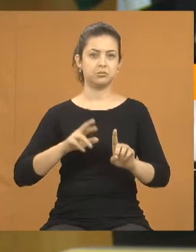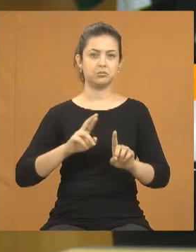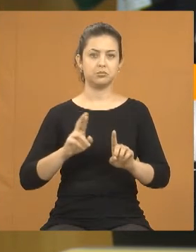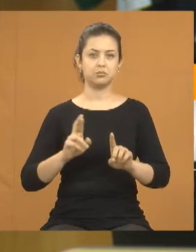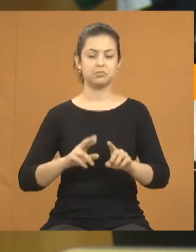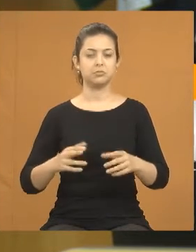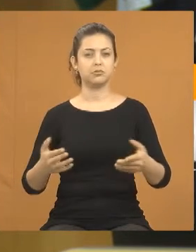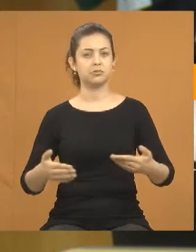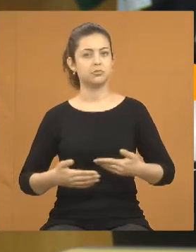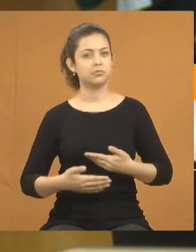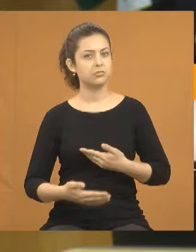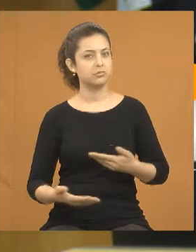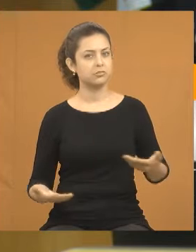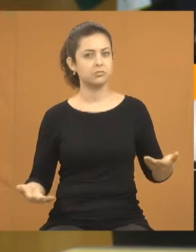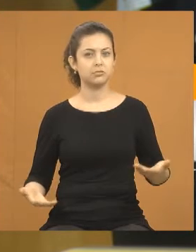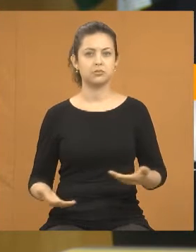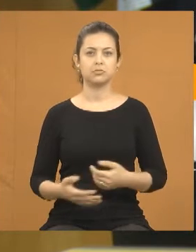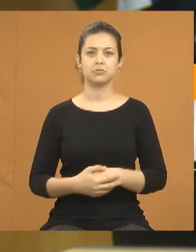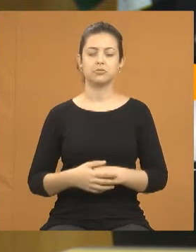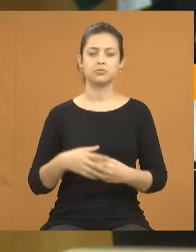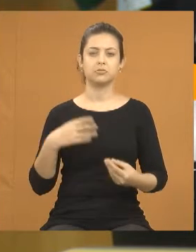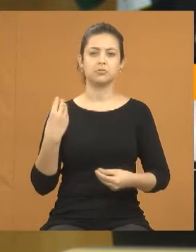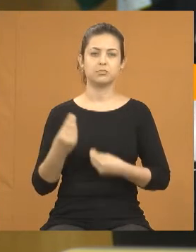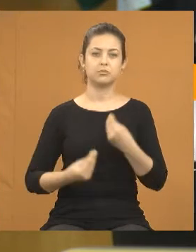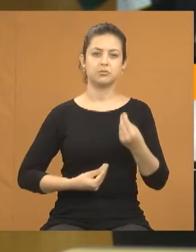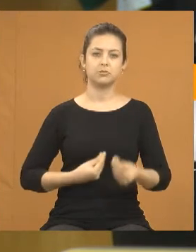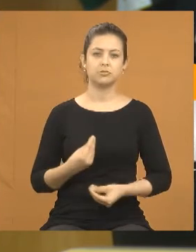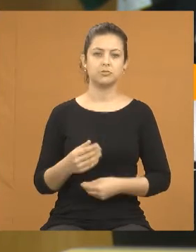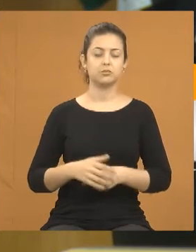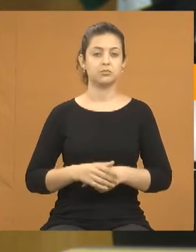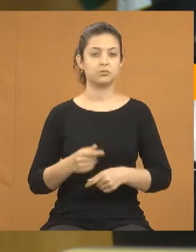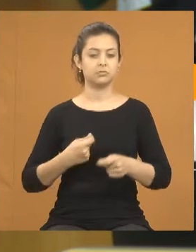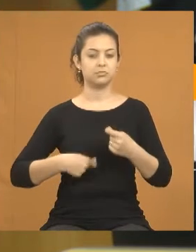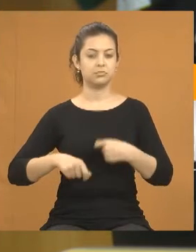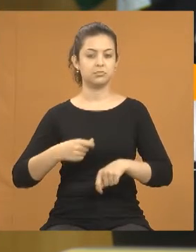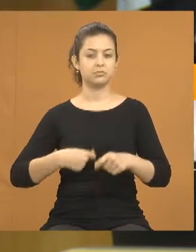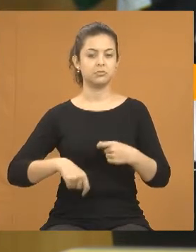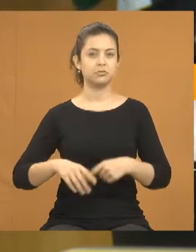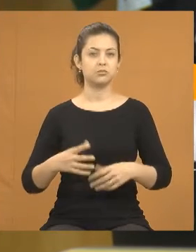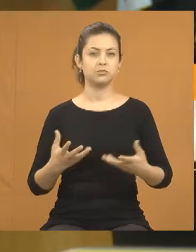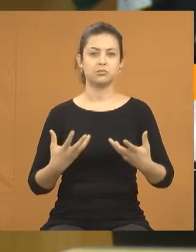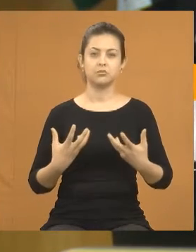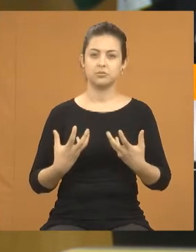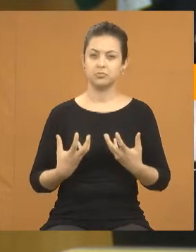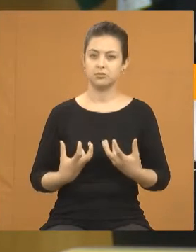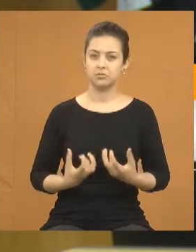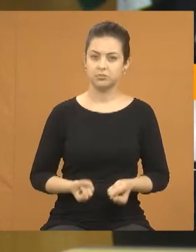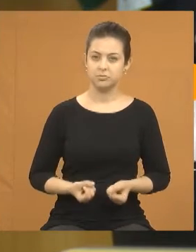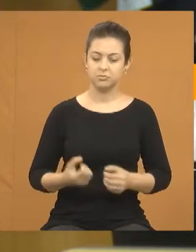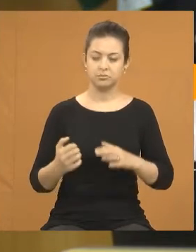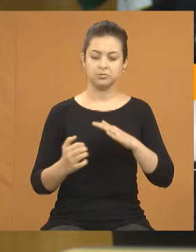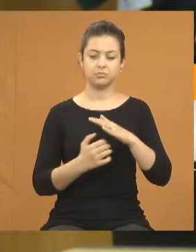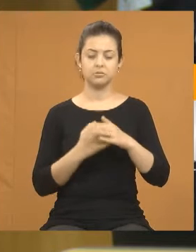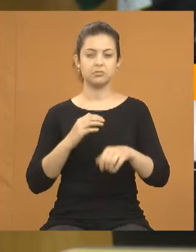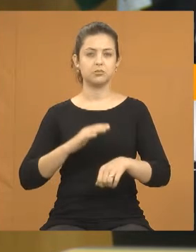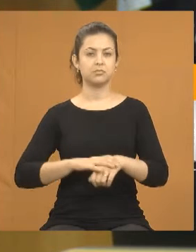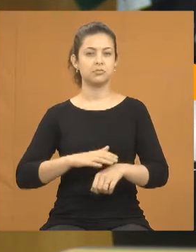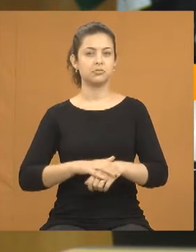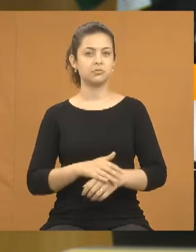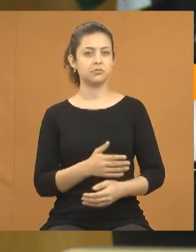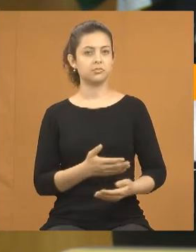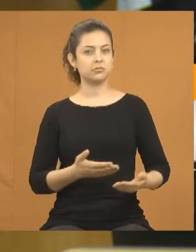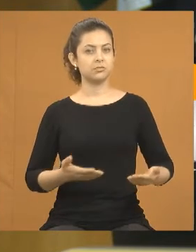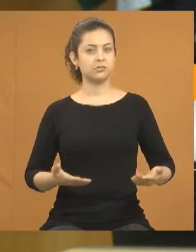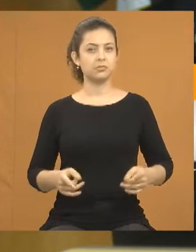é uma afronte diante a essa casa, é uma afronte diante a essa administração que aceita essa empresa fazer isso, mas